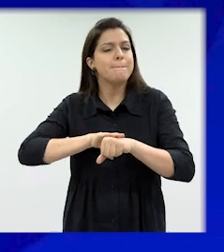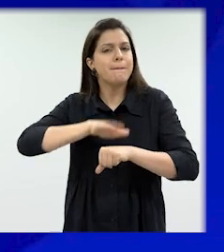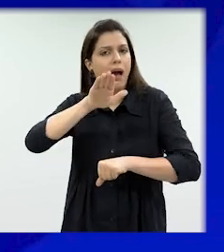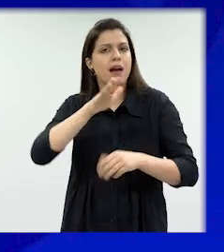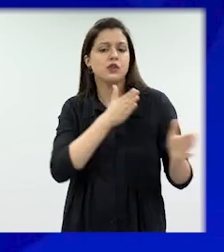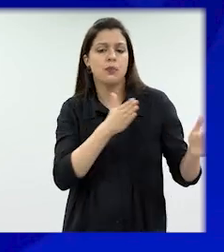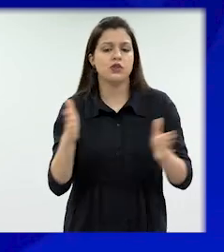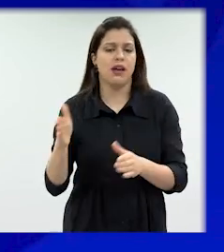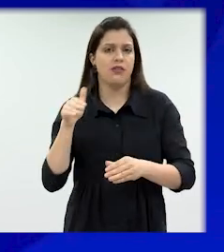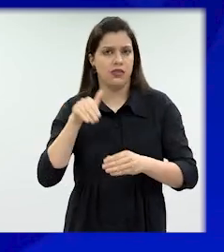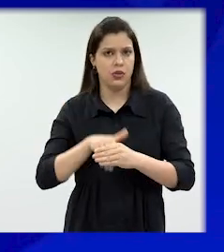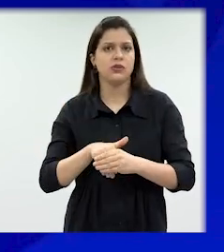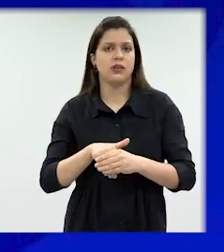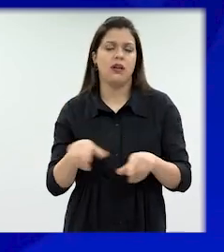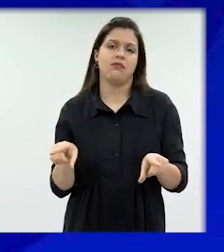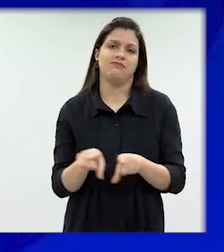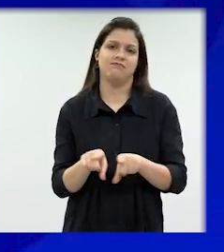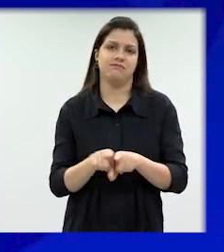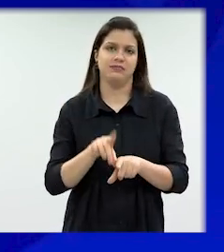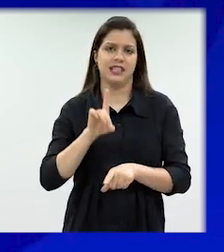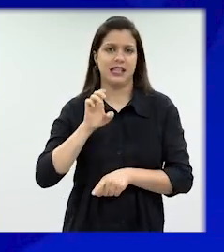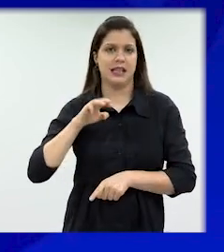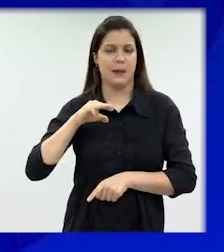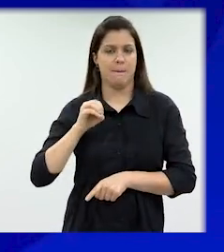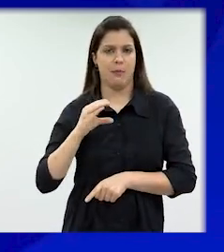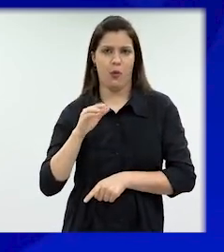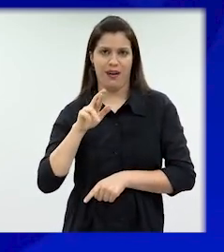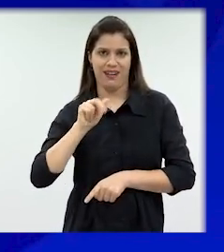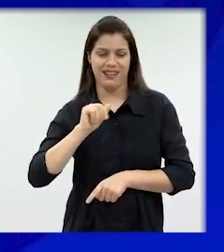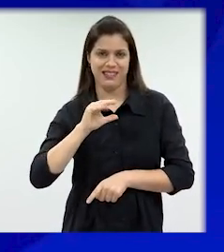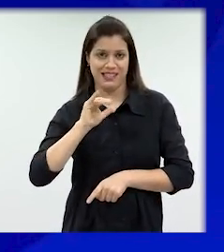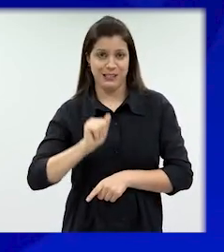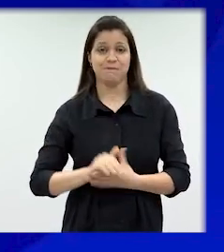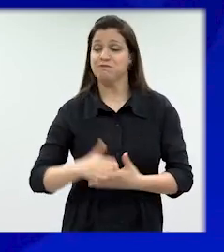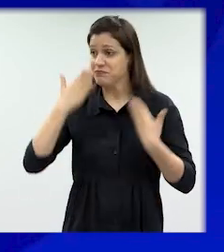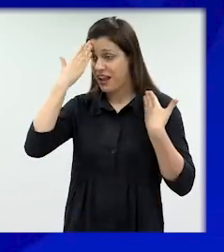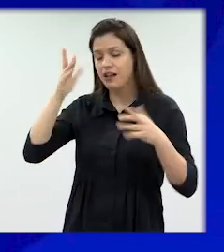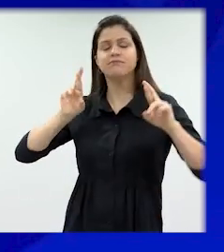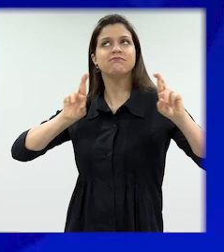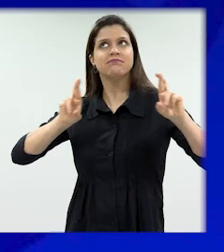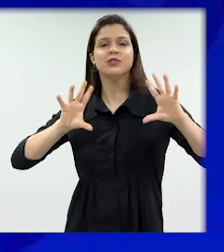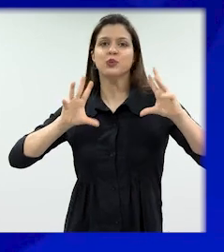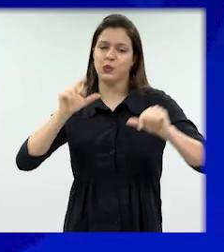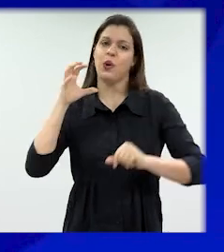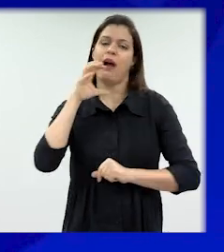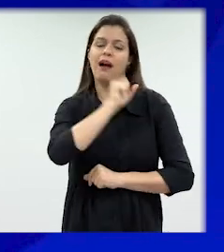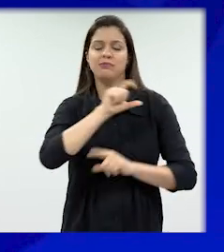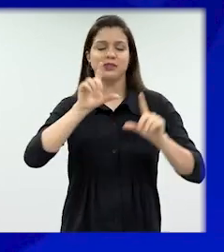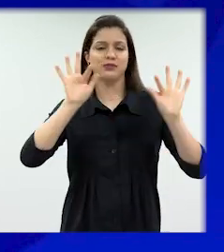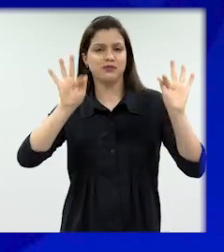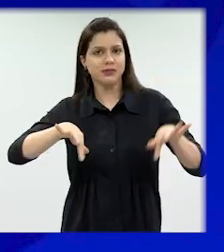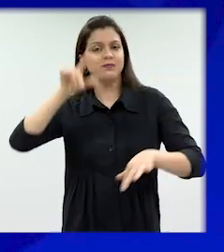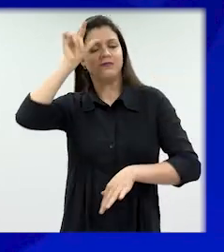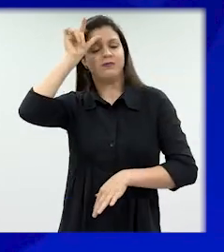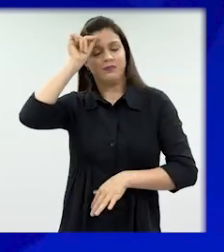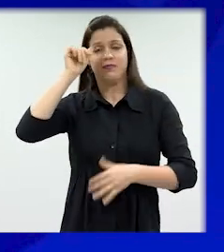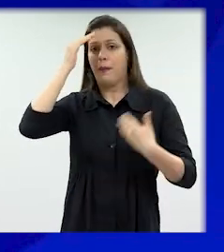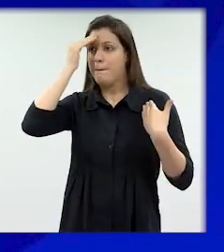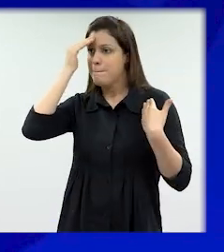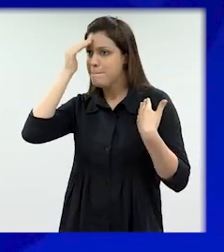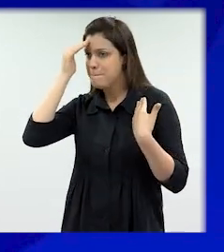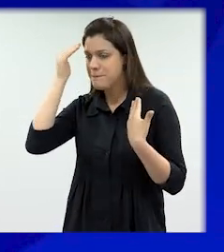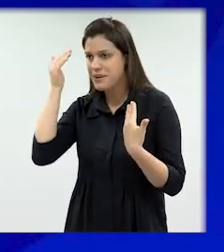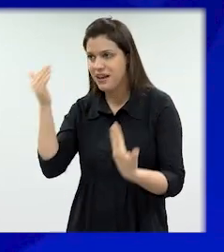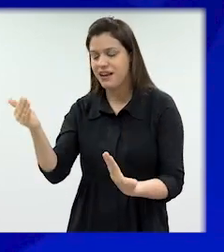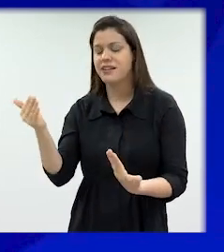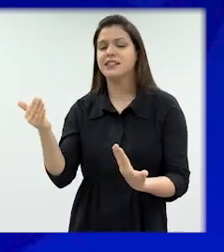processo eleitoral e a nossa democracia. Muito obrigado e estamos na torcida para que tudo isso passe, né? Desembargador, muito obrigado por ter aceito o